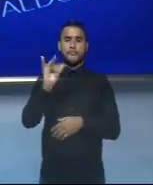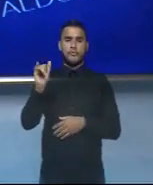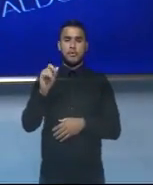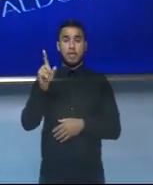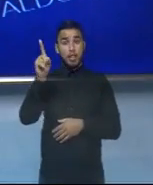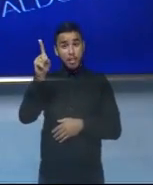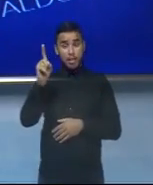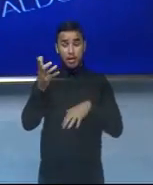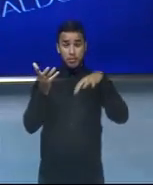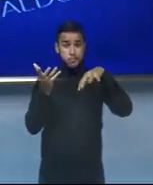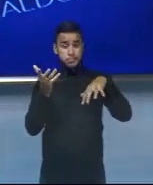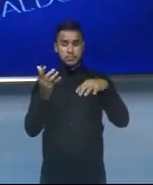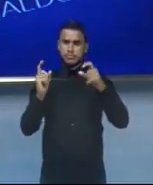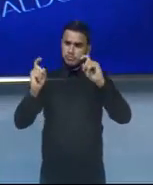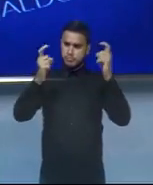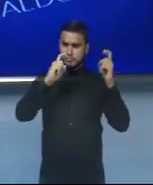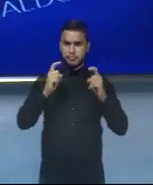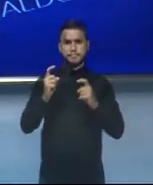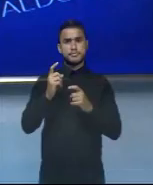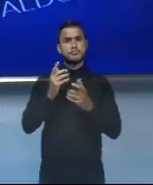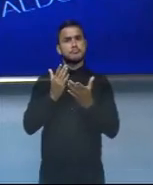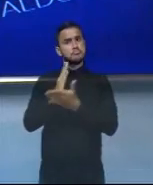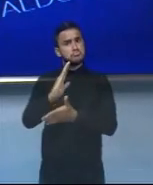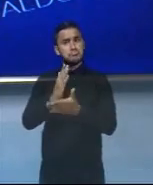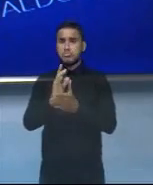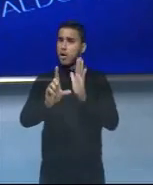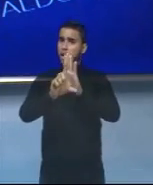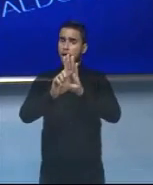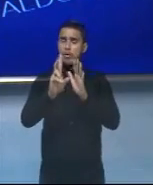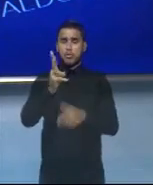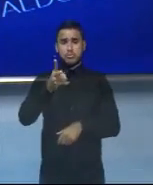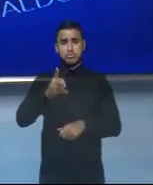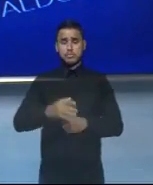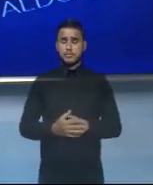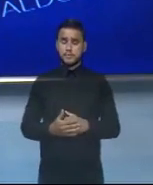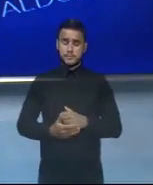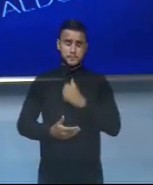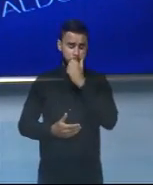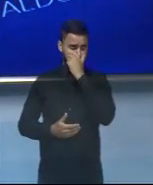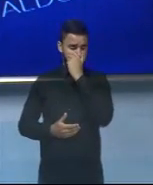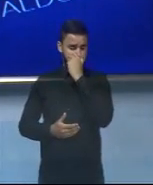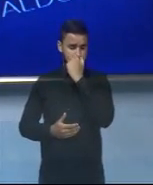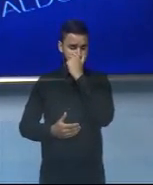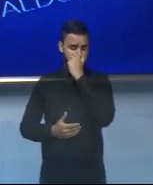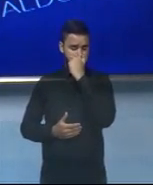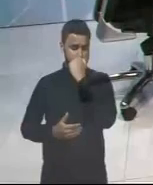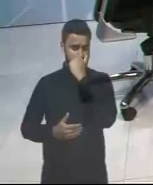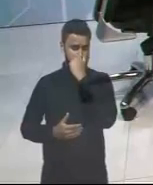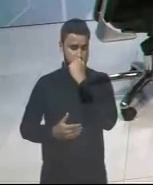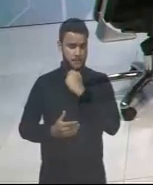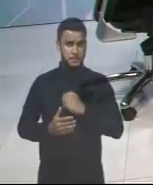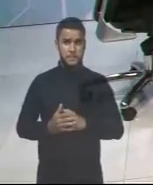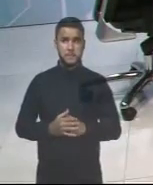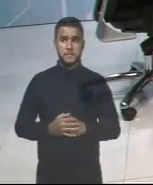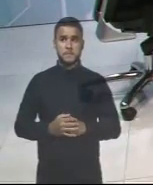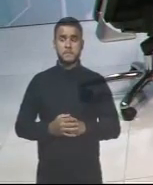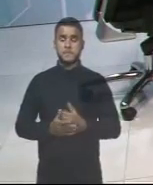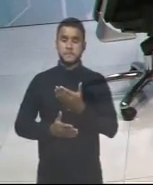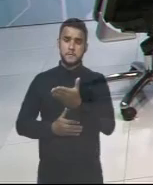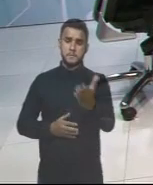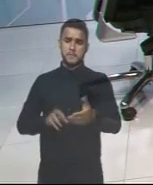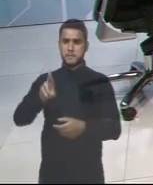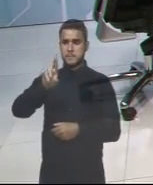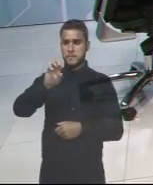vou deixar o áudio para a parte em seguida, que eu quero colocar nessa perspectiva constitucional